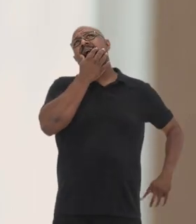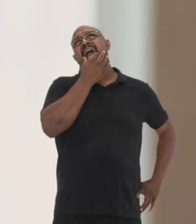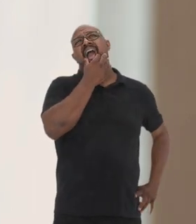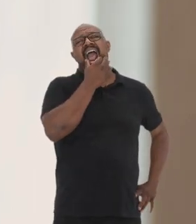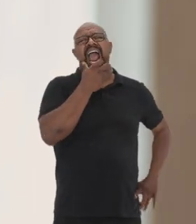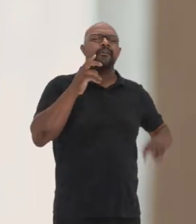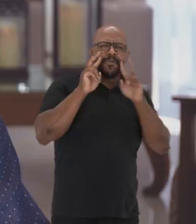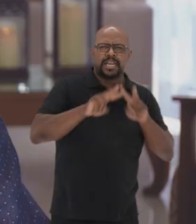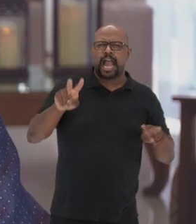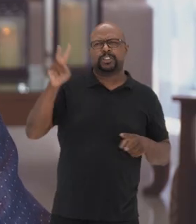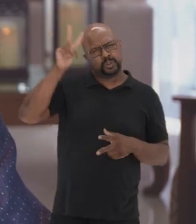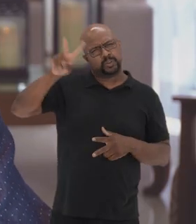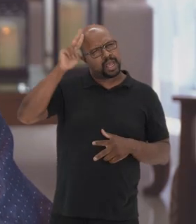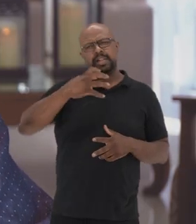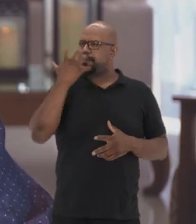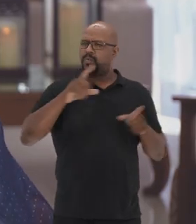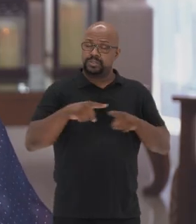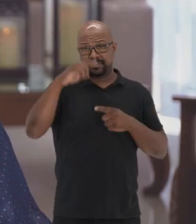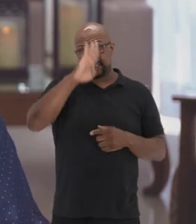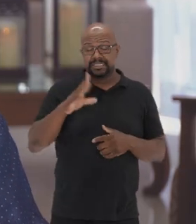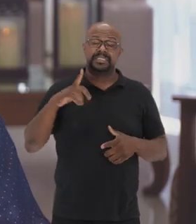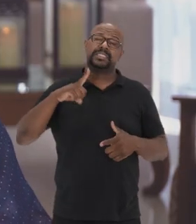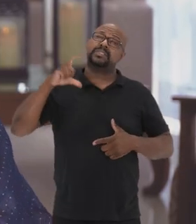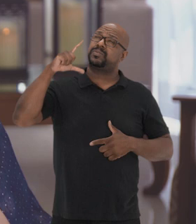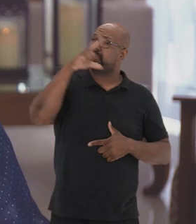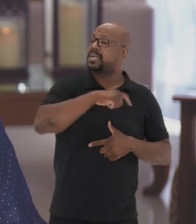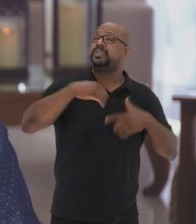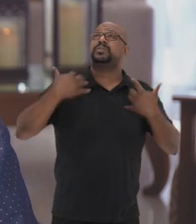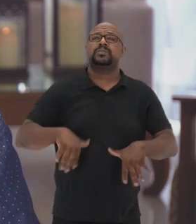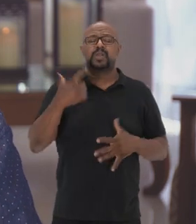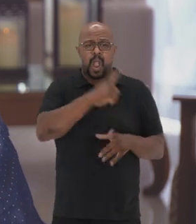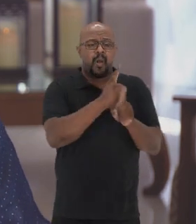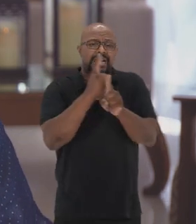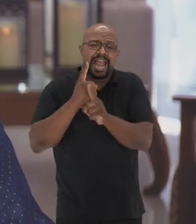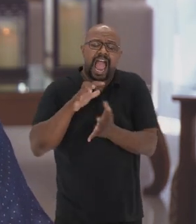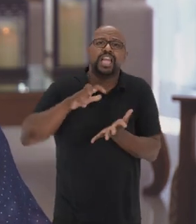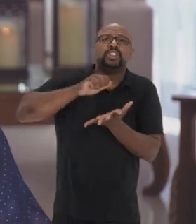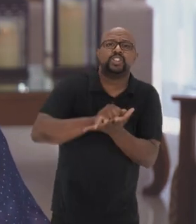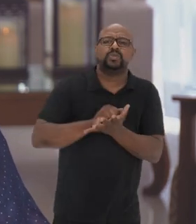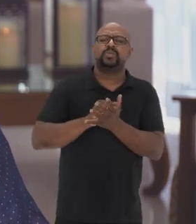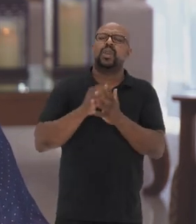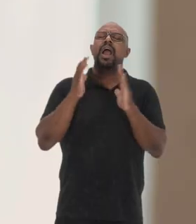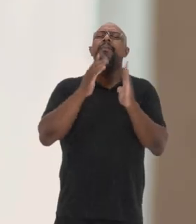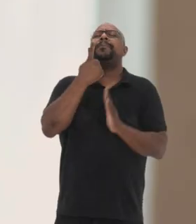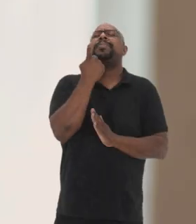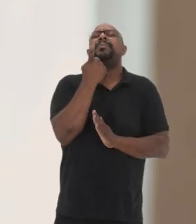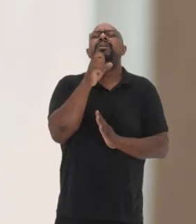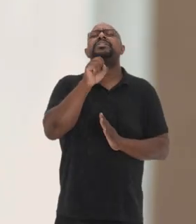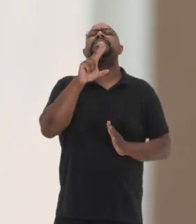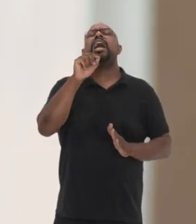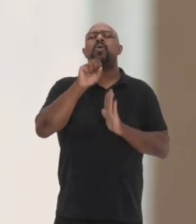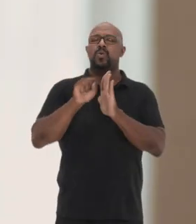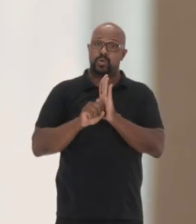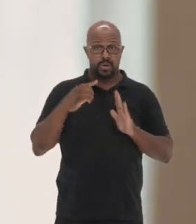da história da música brasileira lidamos com uma dificuldade enorme de encontrar registros dos primeiros séculos de ocupação quando ainda